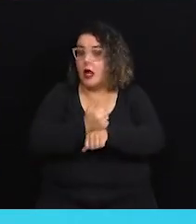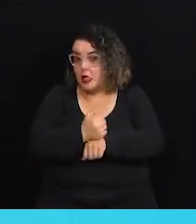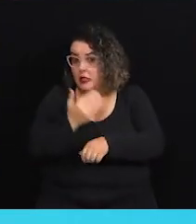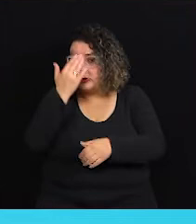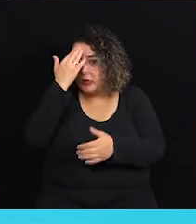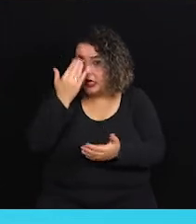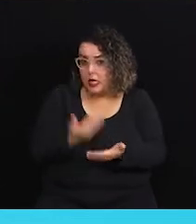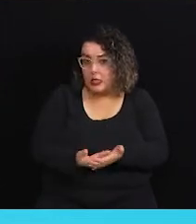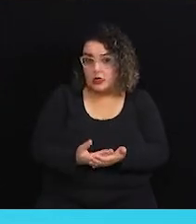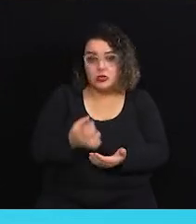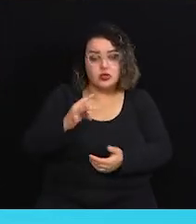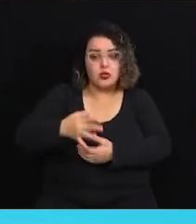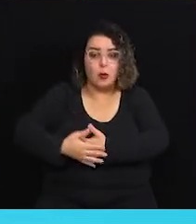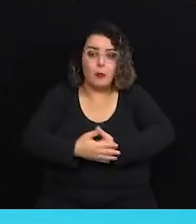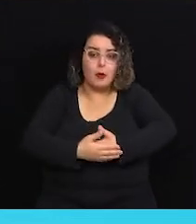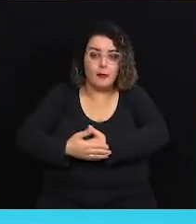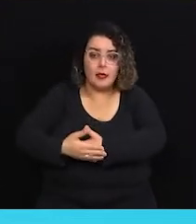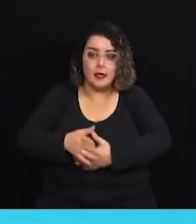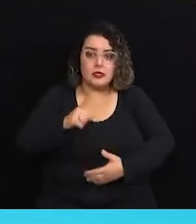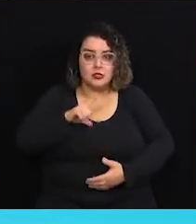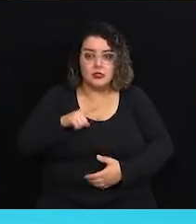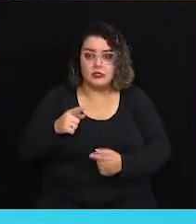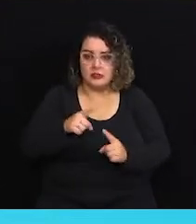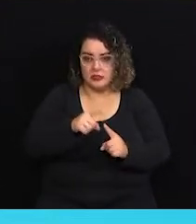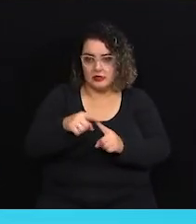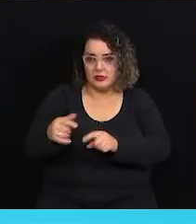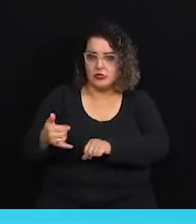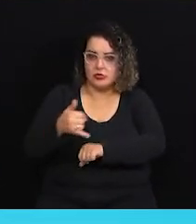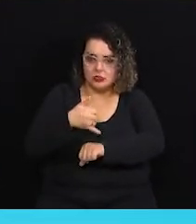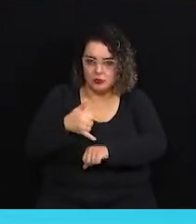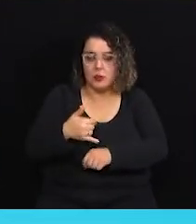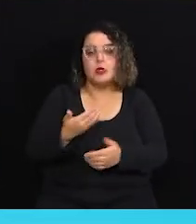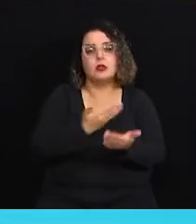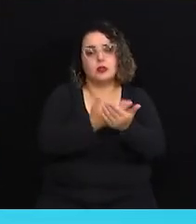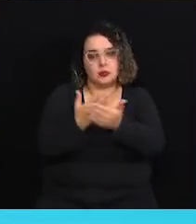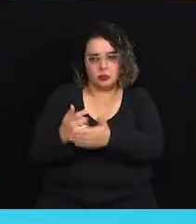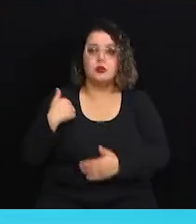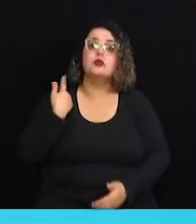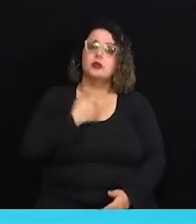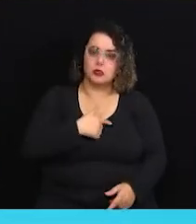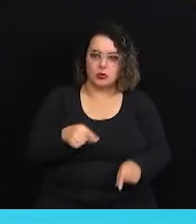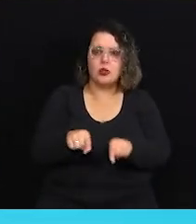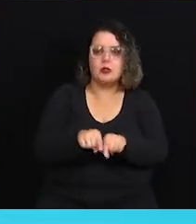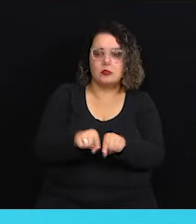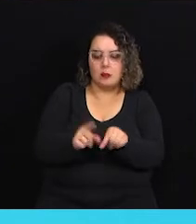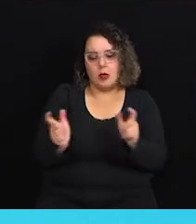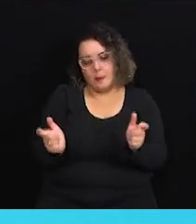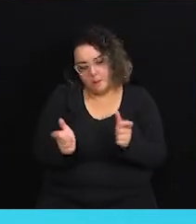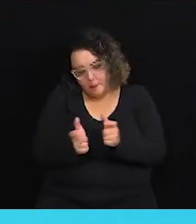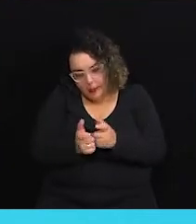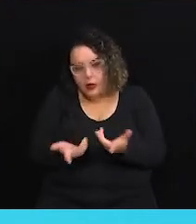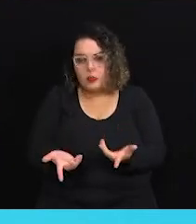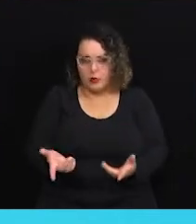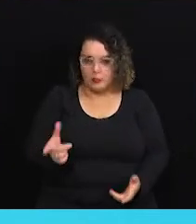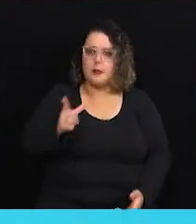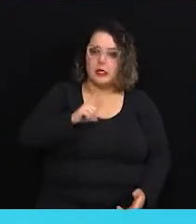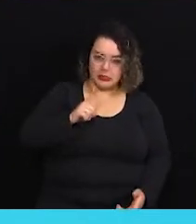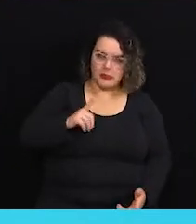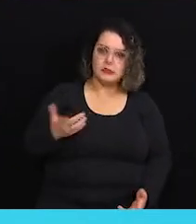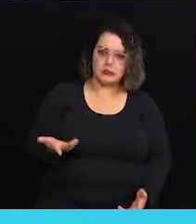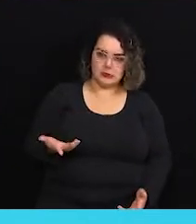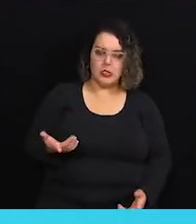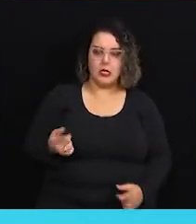eles acreditavam que só bebês tinham esse tipo de gordura, mas os estudos comprovaram que nós também temos em menor quantidade, né?